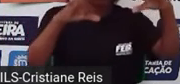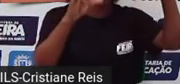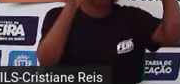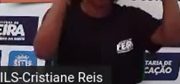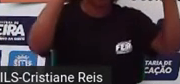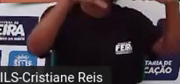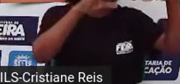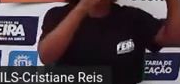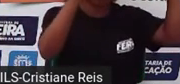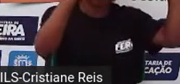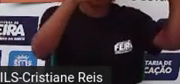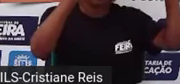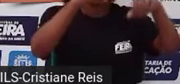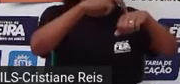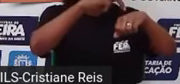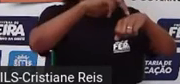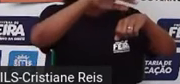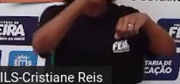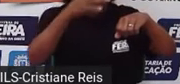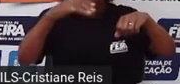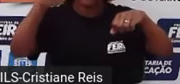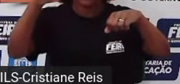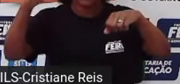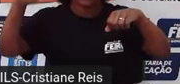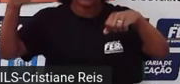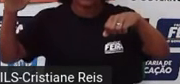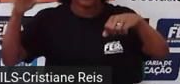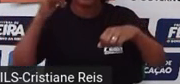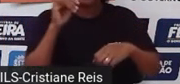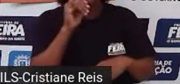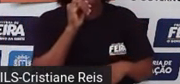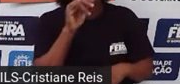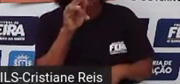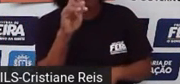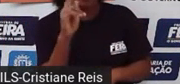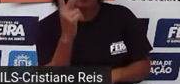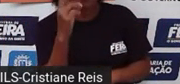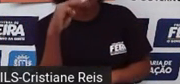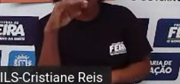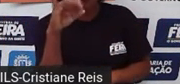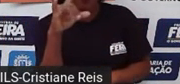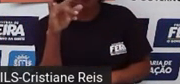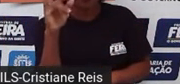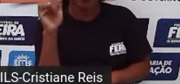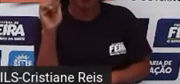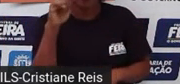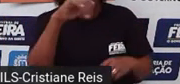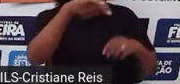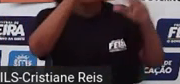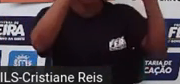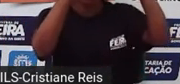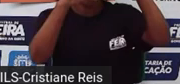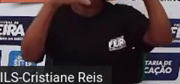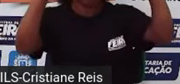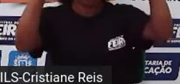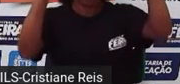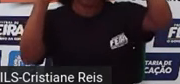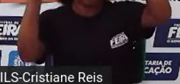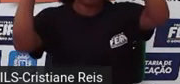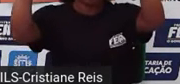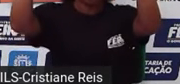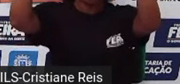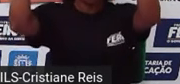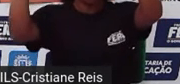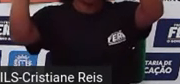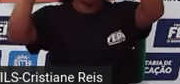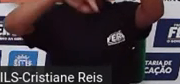cadeia nas montanhas que a gente tem aqui que é a cadeia do Himalaia né a Cordilheira do Himalaia então era essas nuvens aqui